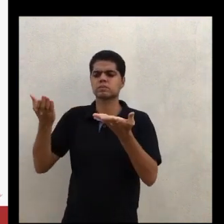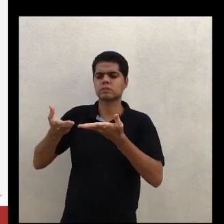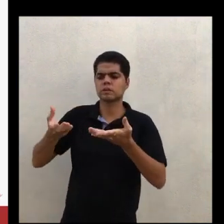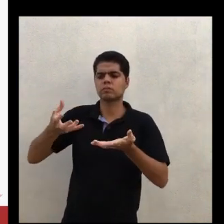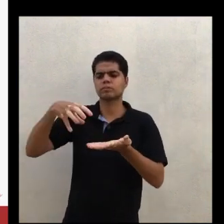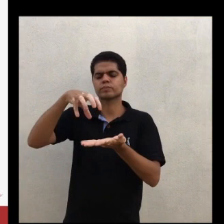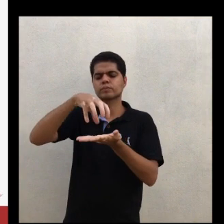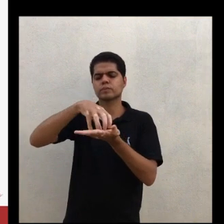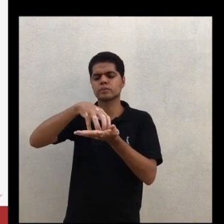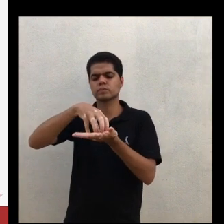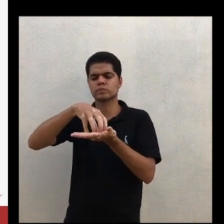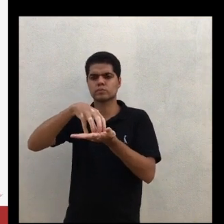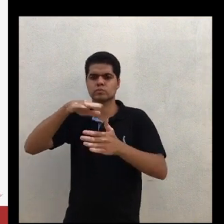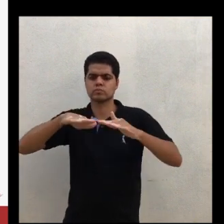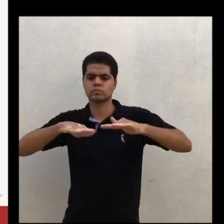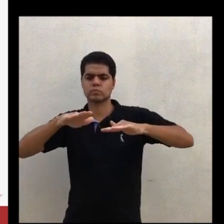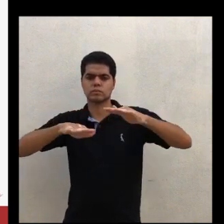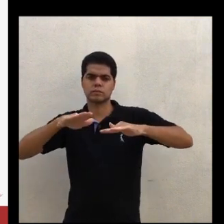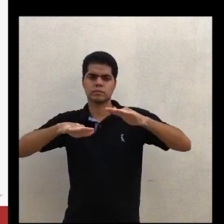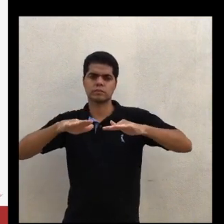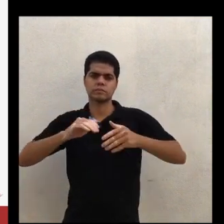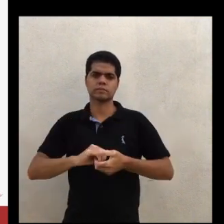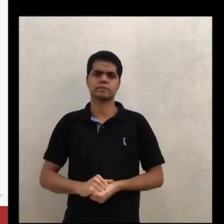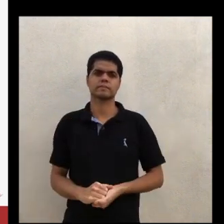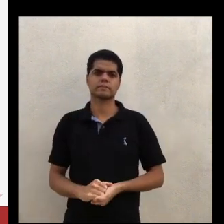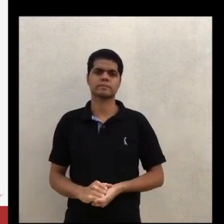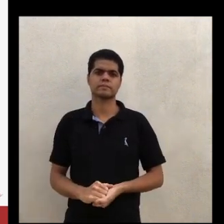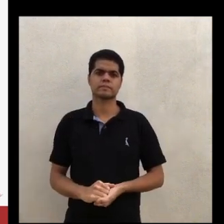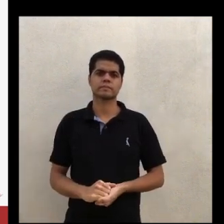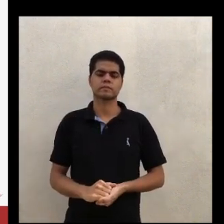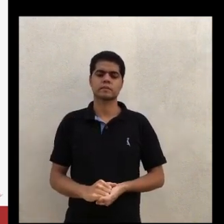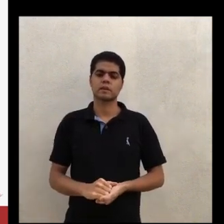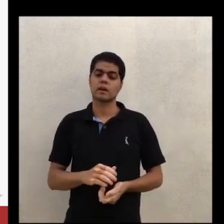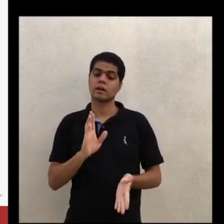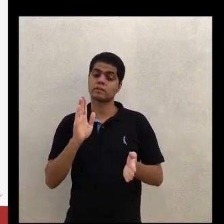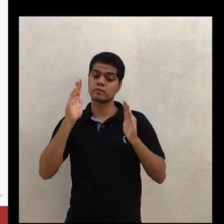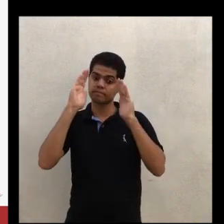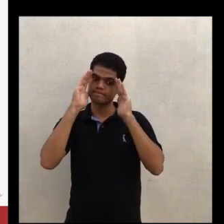uma decisão no conjunto de saída. Tá?